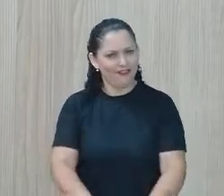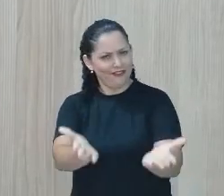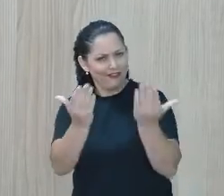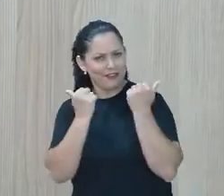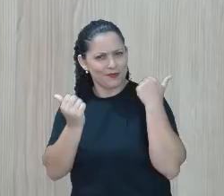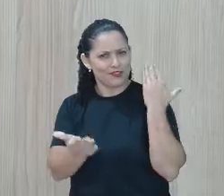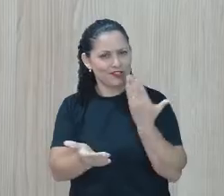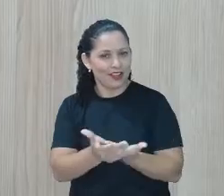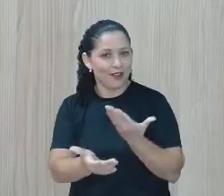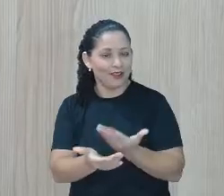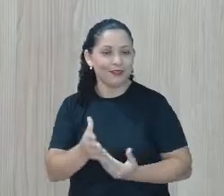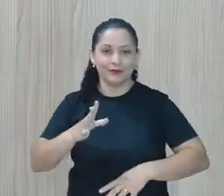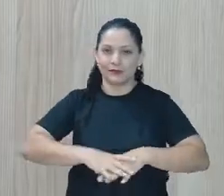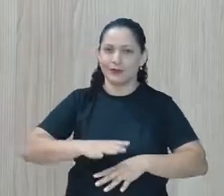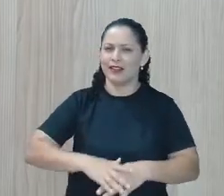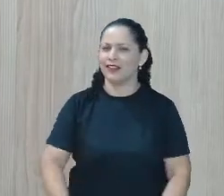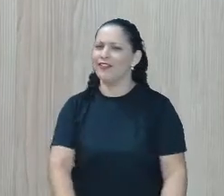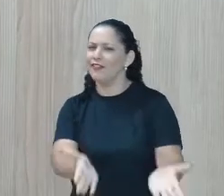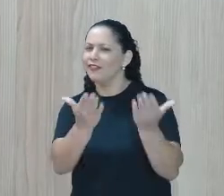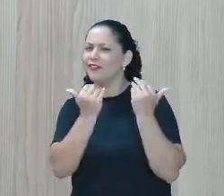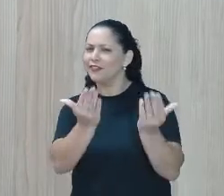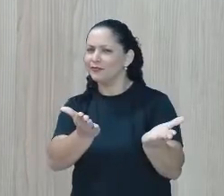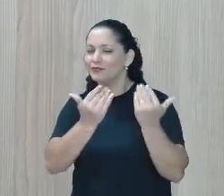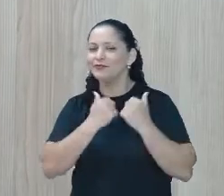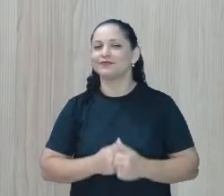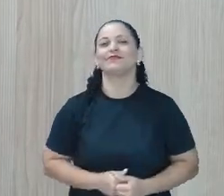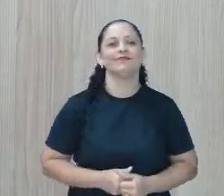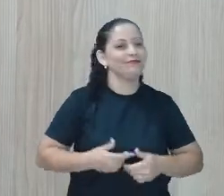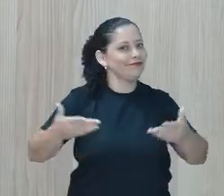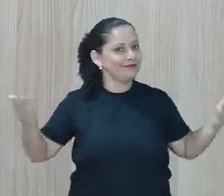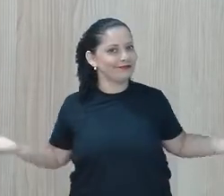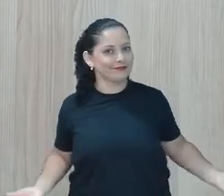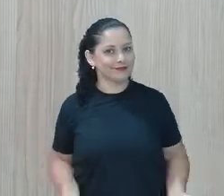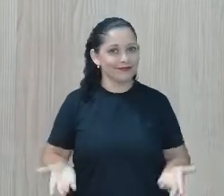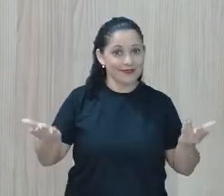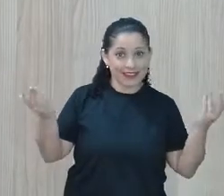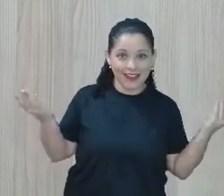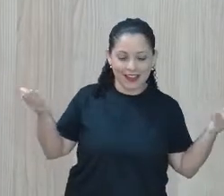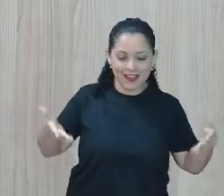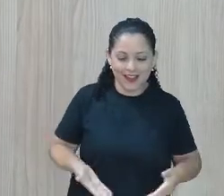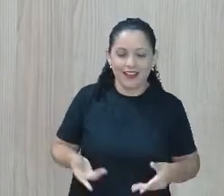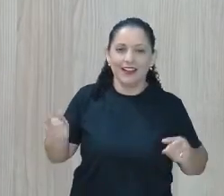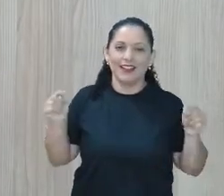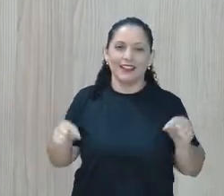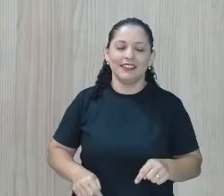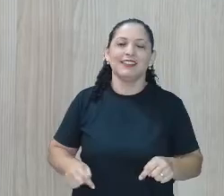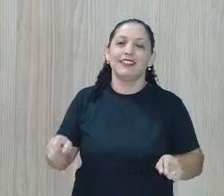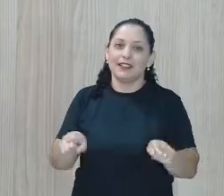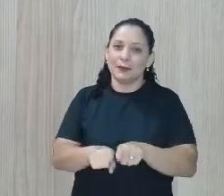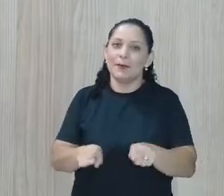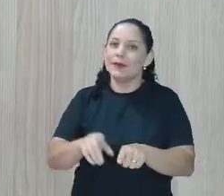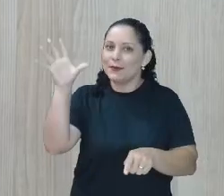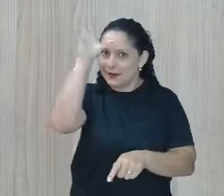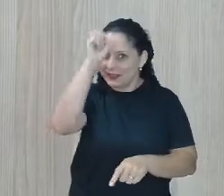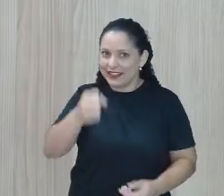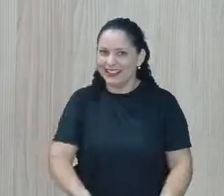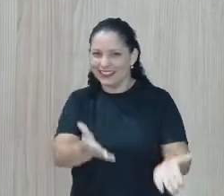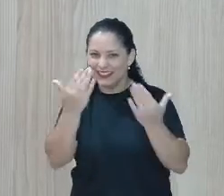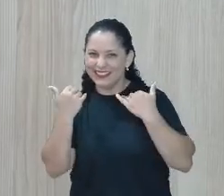bora? Proporção, meu povo, bora que eu também... Ah, minha gente, eu tô aqui de graça não, eu tô para aprender também. Vamos embora